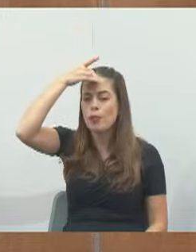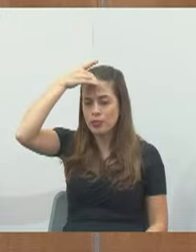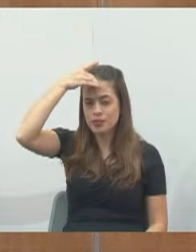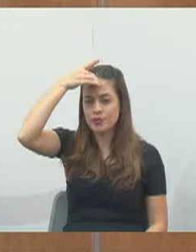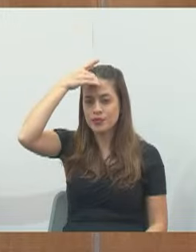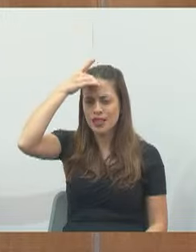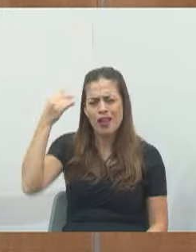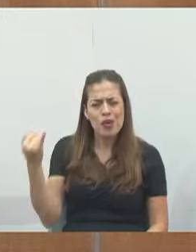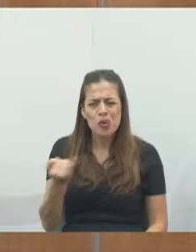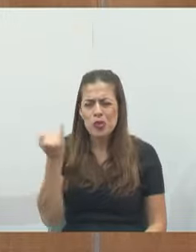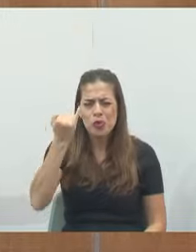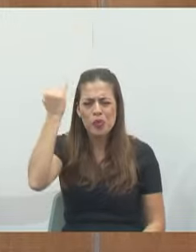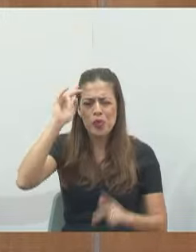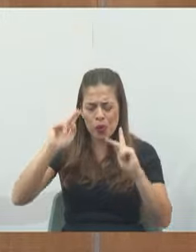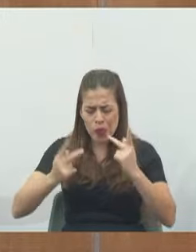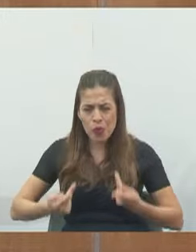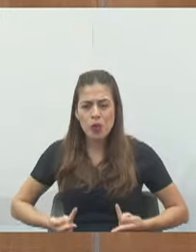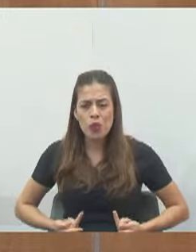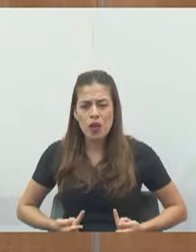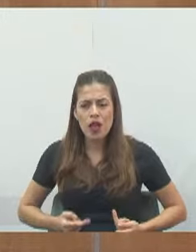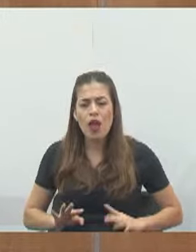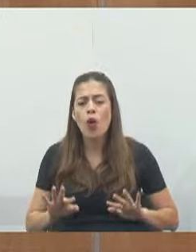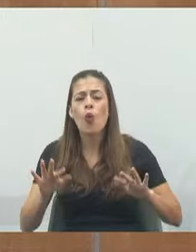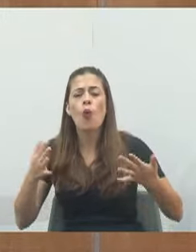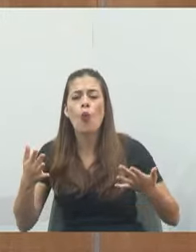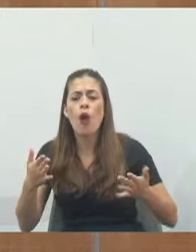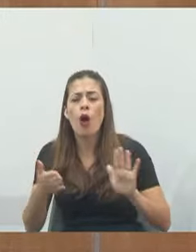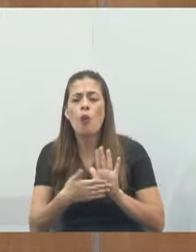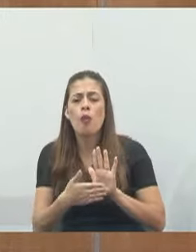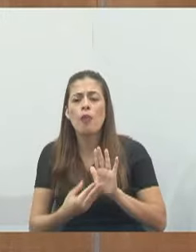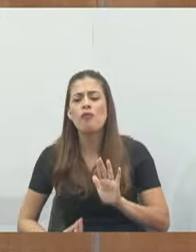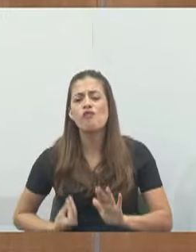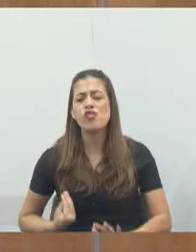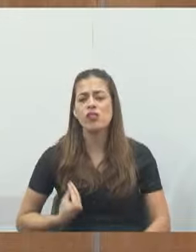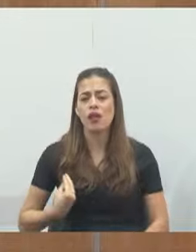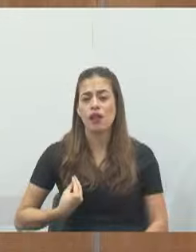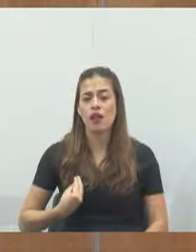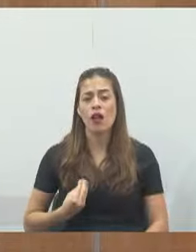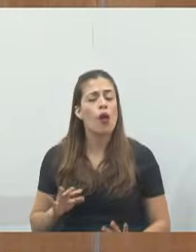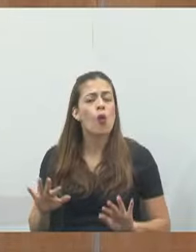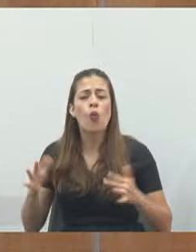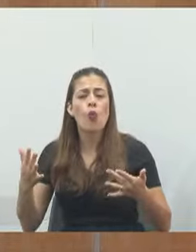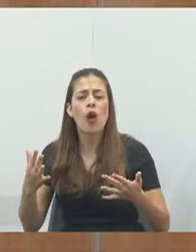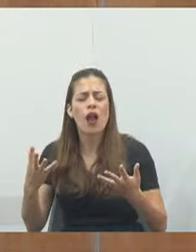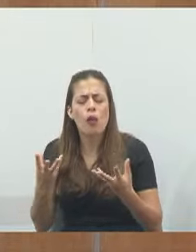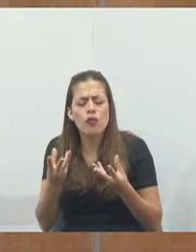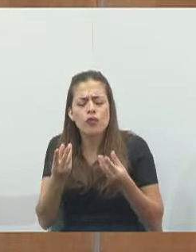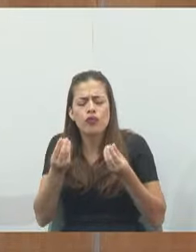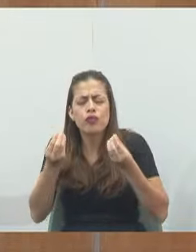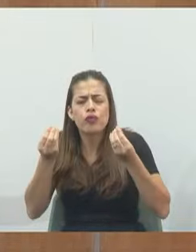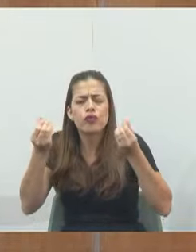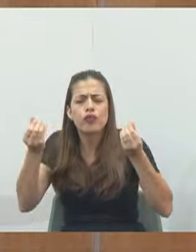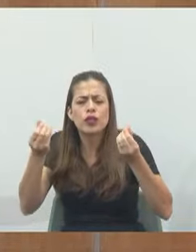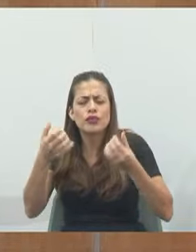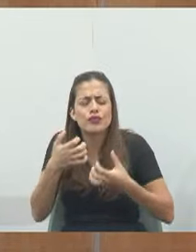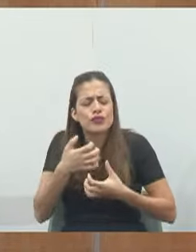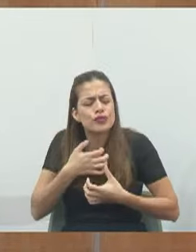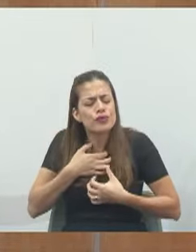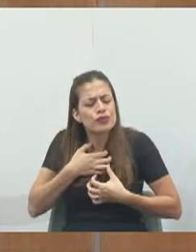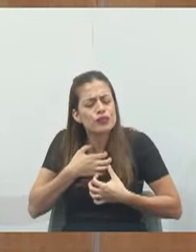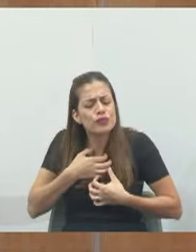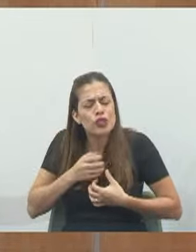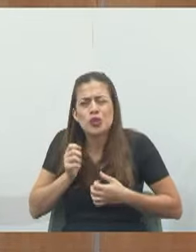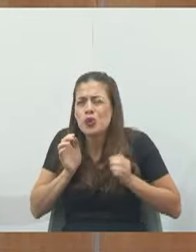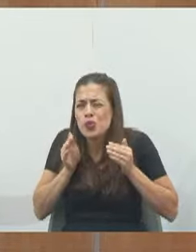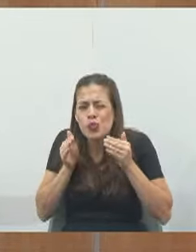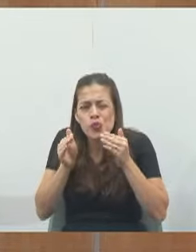muito importante que a gente reconheça qual que é o nosso propósito de vida, qual que é a nossa essência, qual é o nosso sentido, o